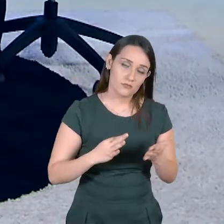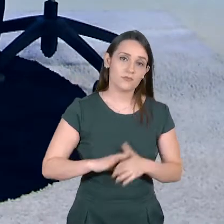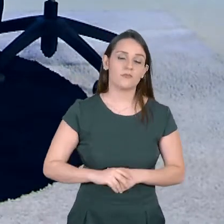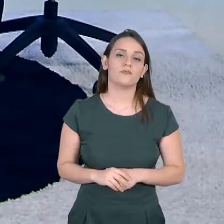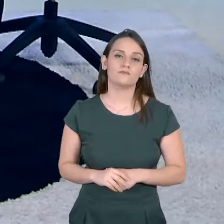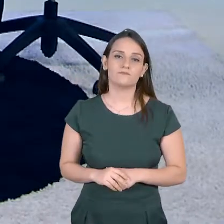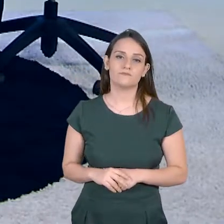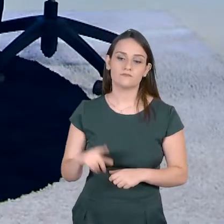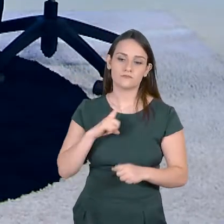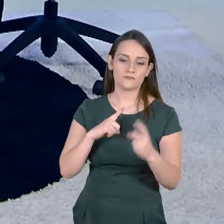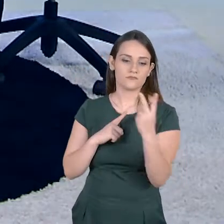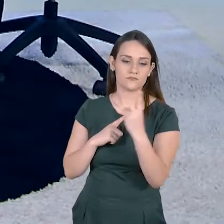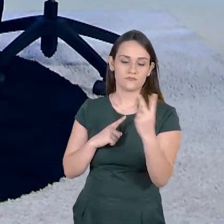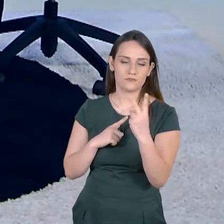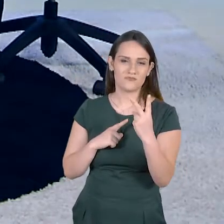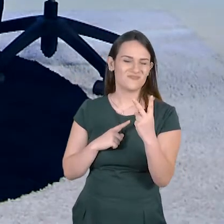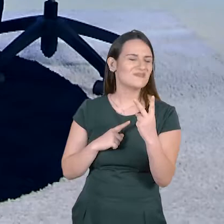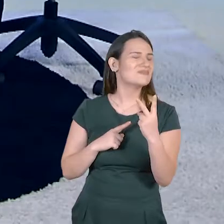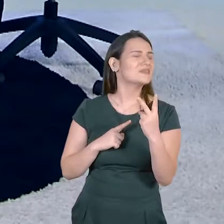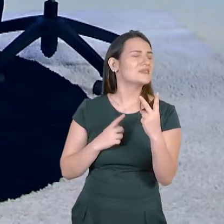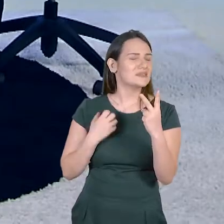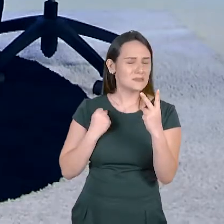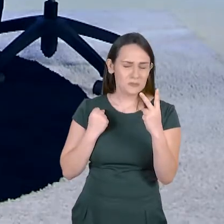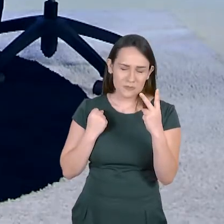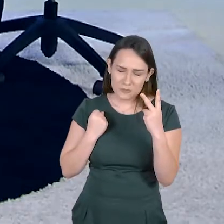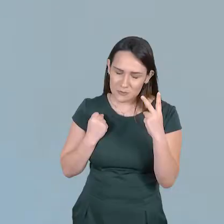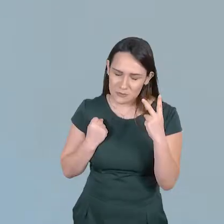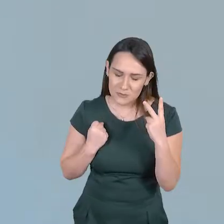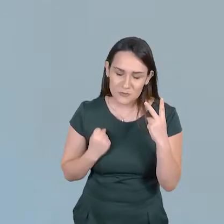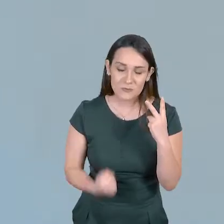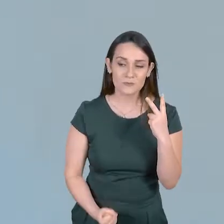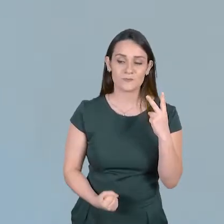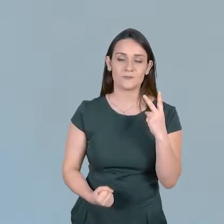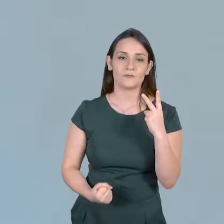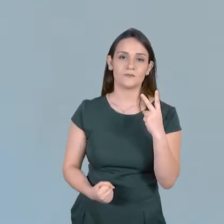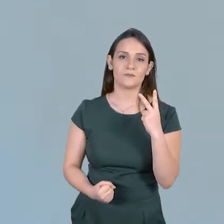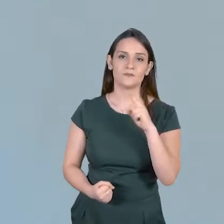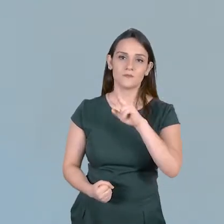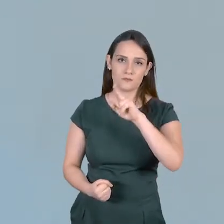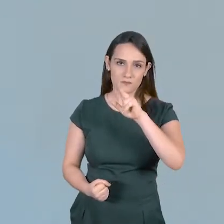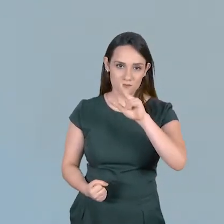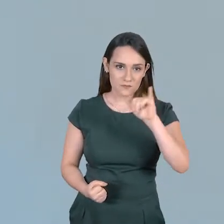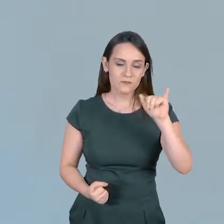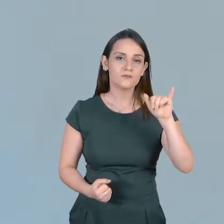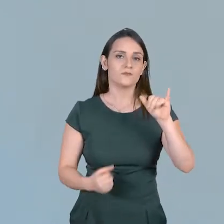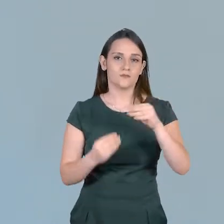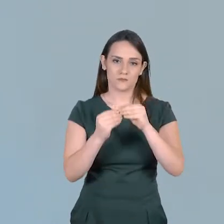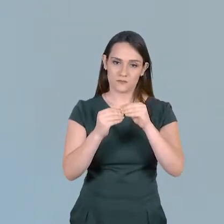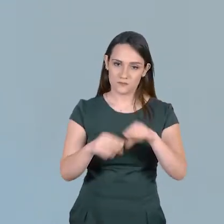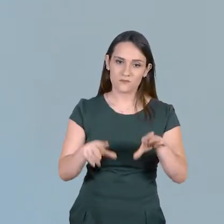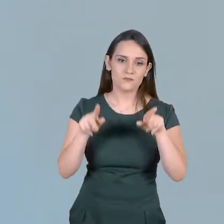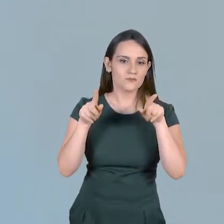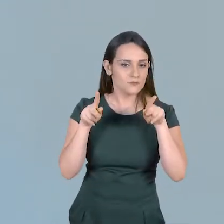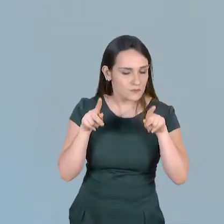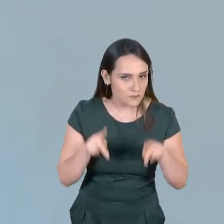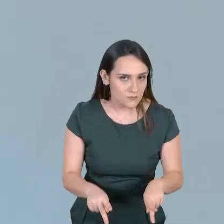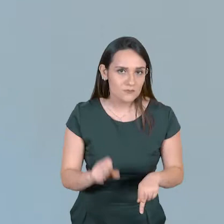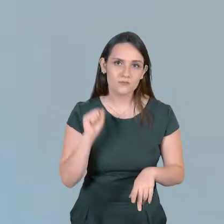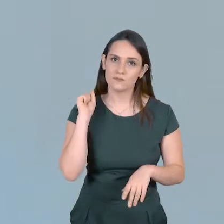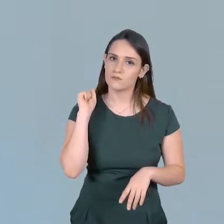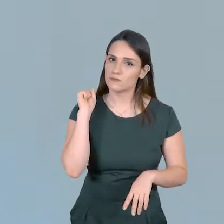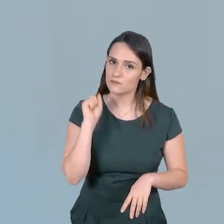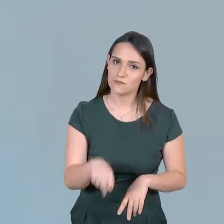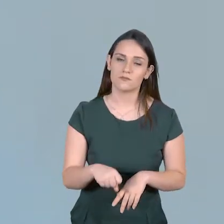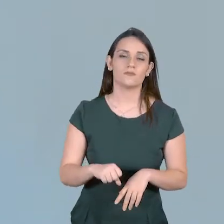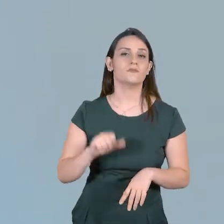dois pontos muito pesados que vão atingir uma grande massa da população. Nós temos aqui no